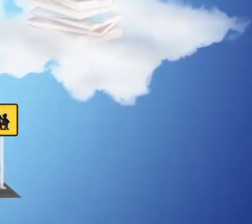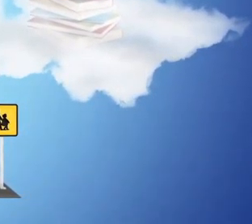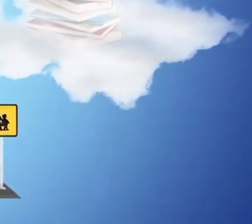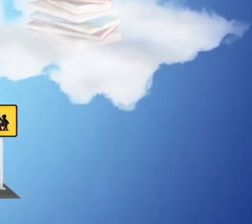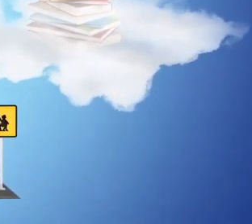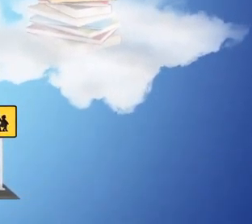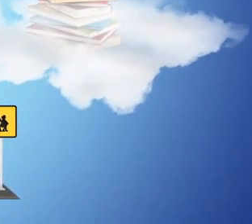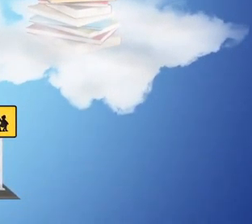E aí